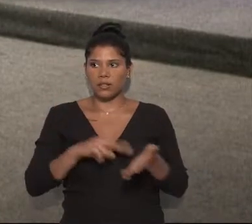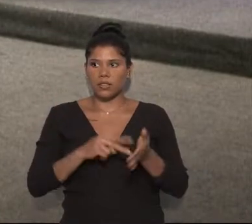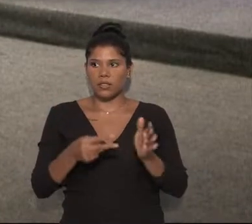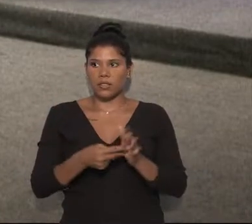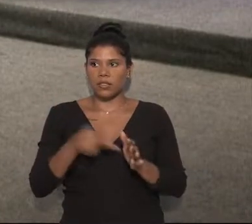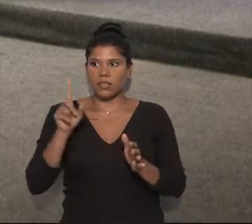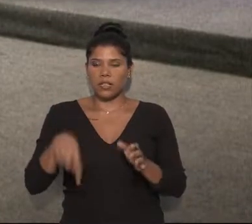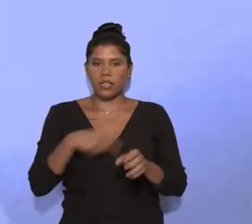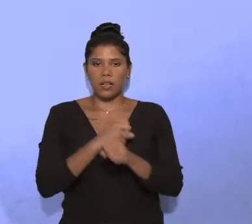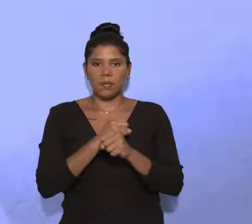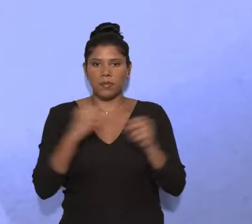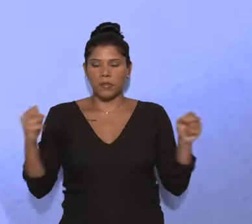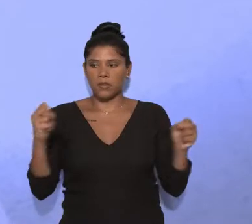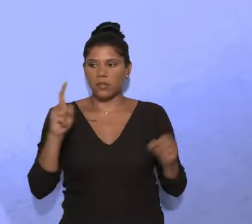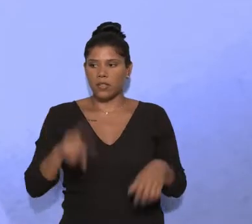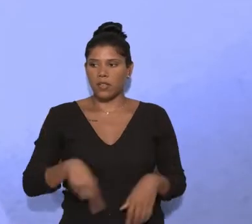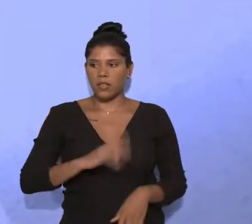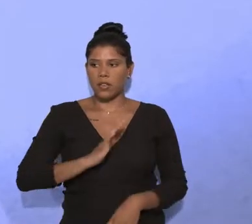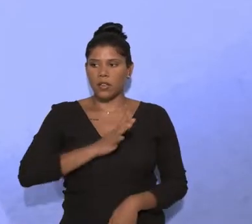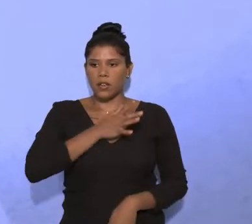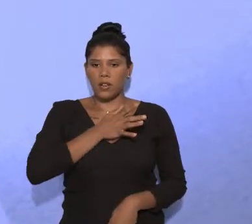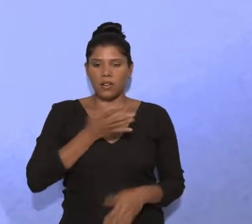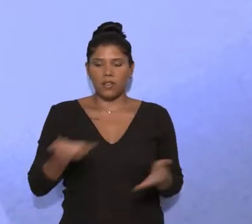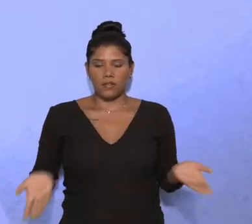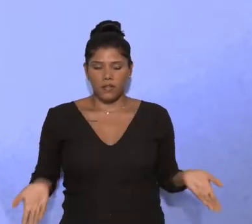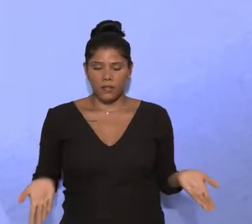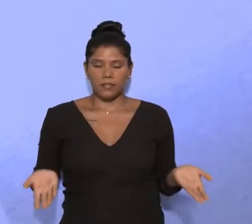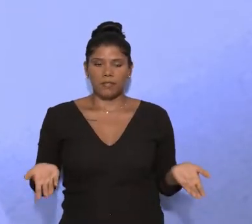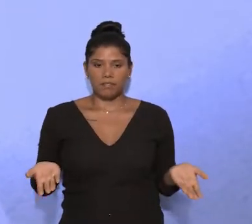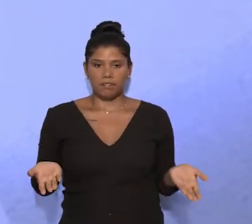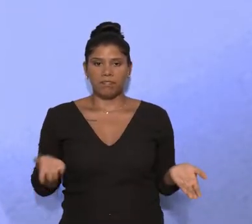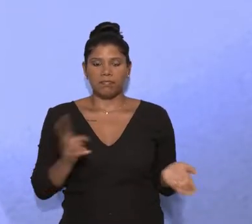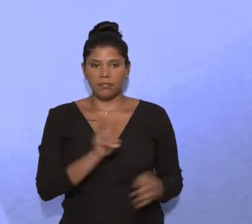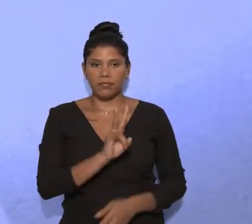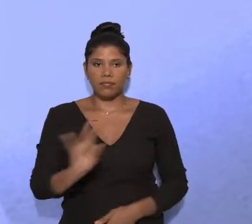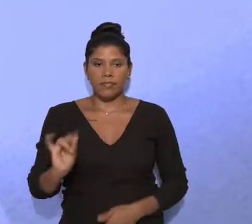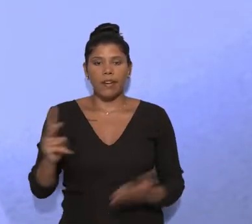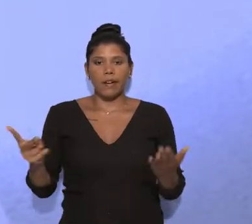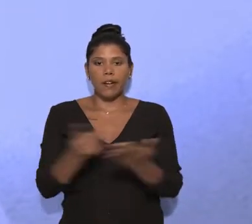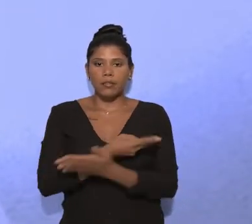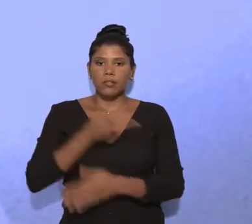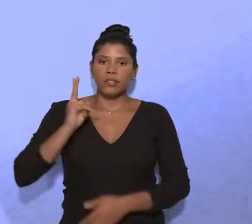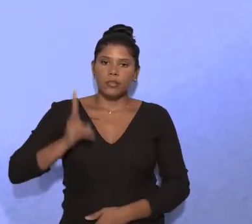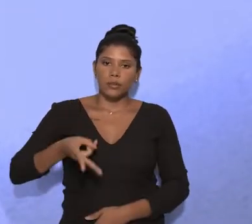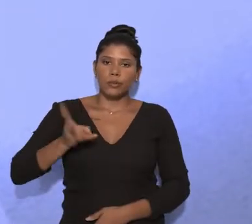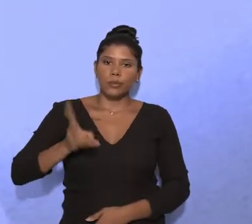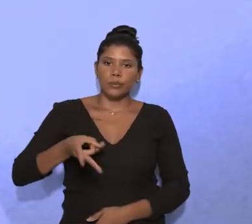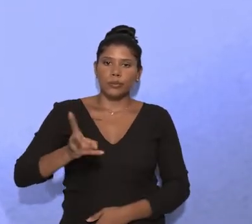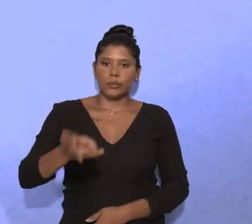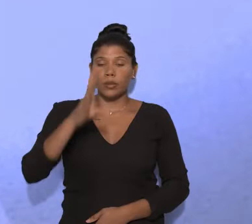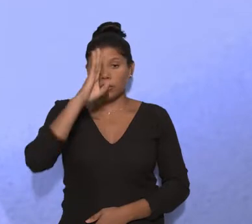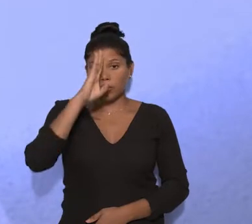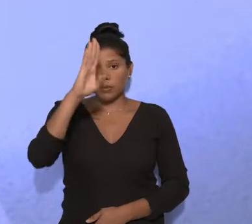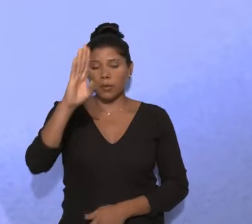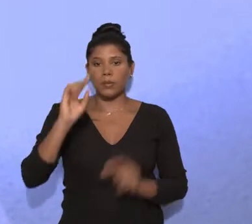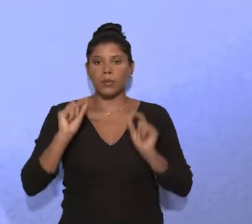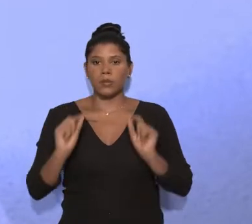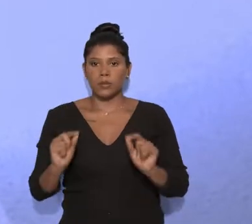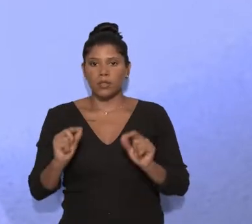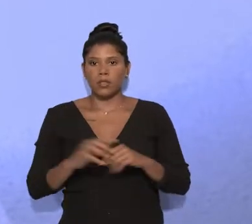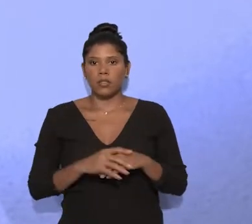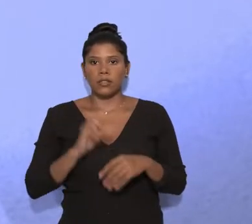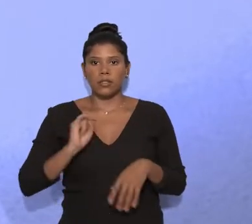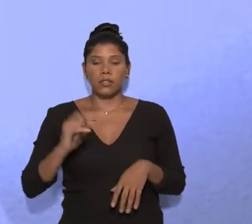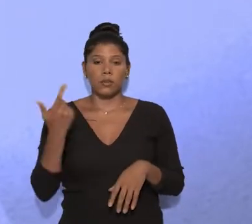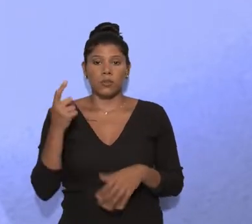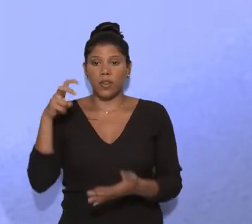absurdo, é uma imbecilidade. Infelizmente, é algo que ainda vai acontecer muitas vezes, principalmente enquanto não